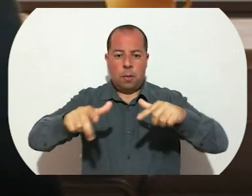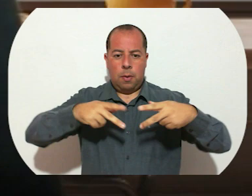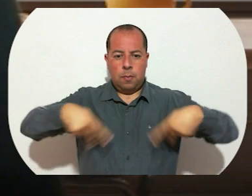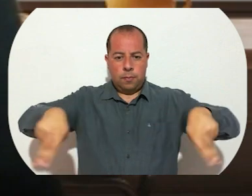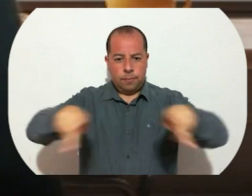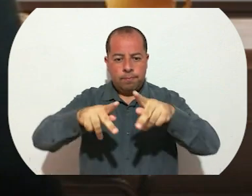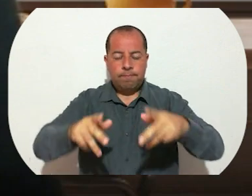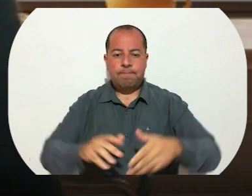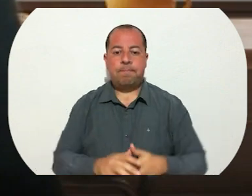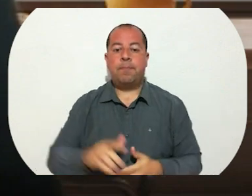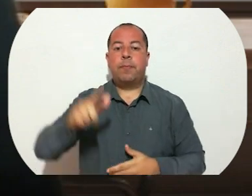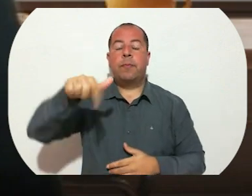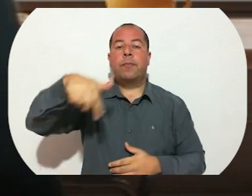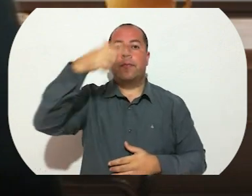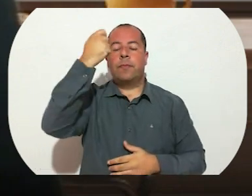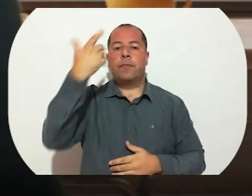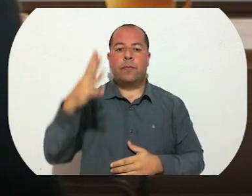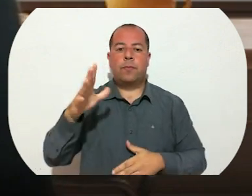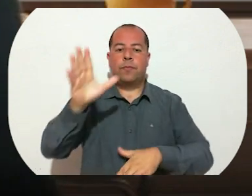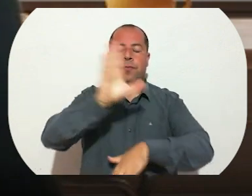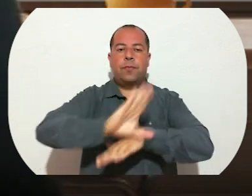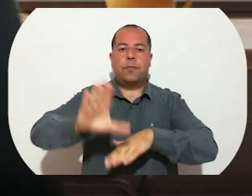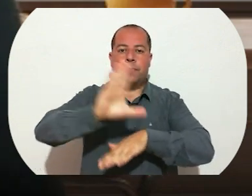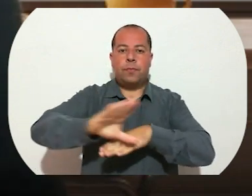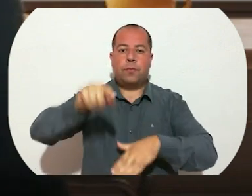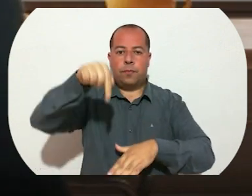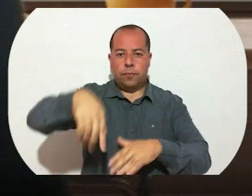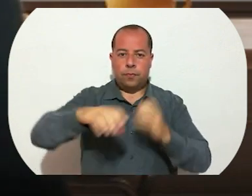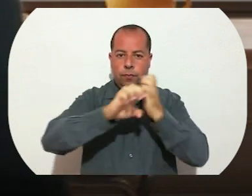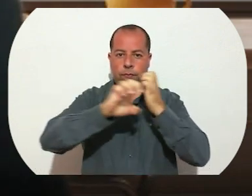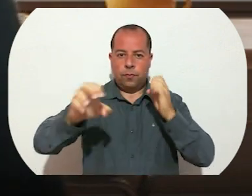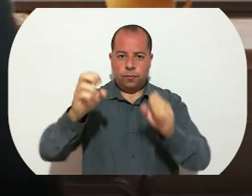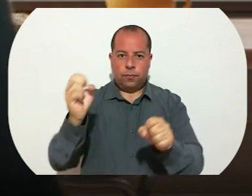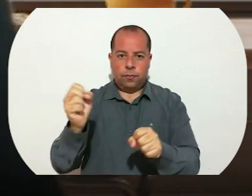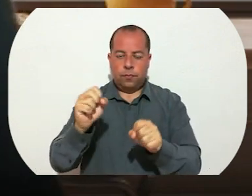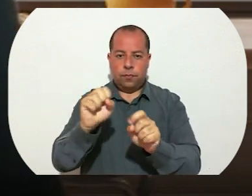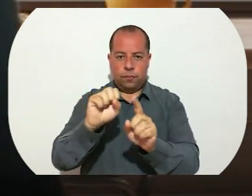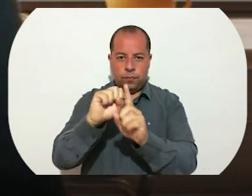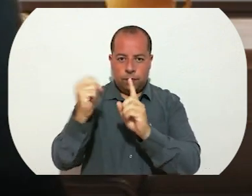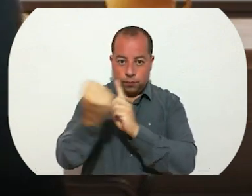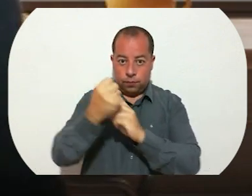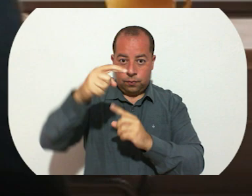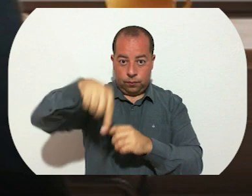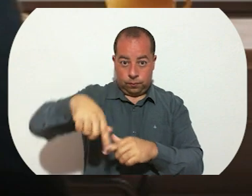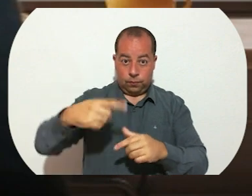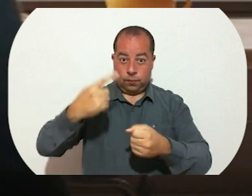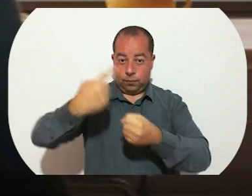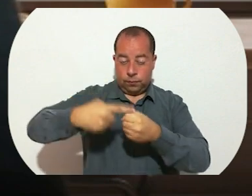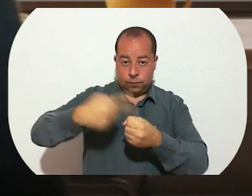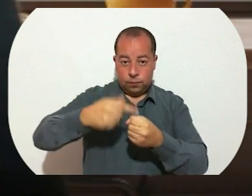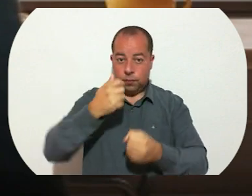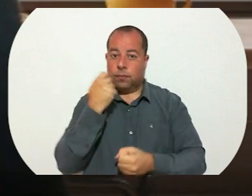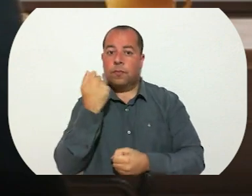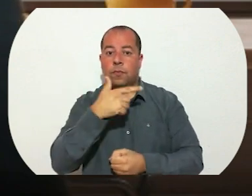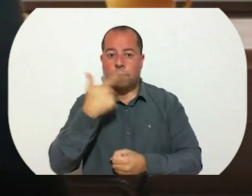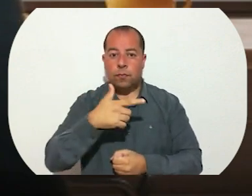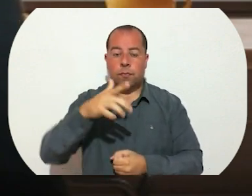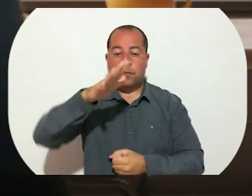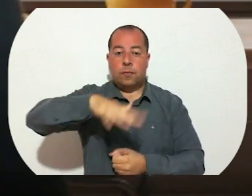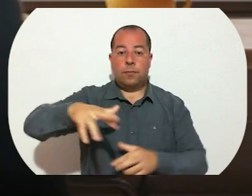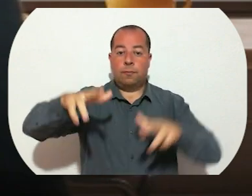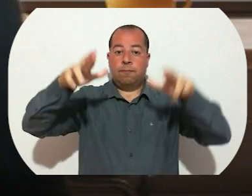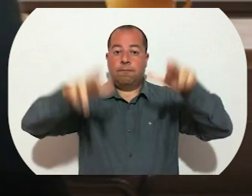públicos. Na Unipampa, o curso de Engenharia Civil é ofertado na cidade de Alegrete, que